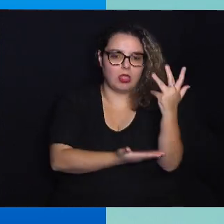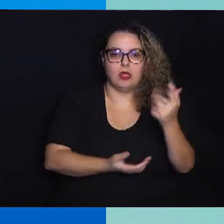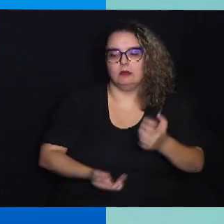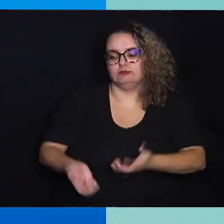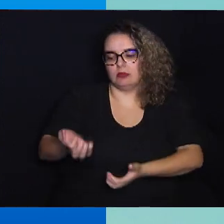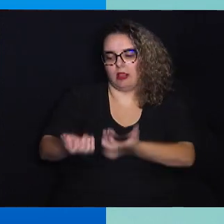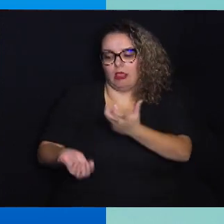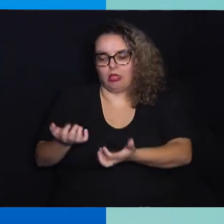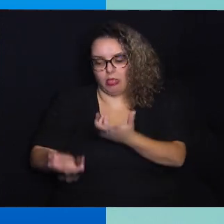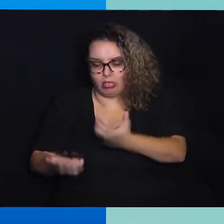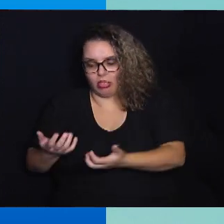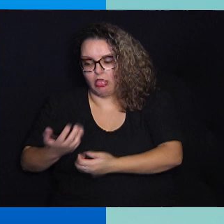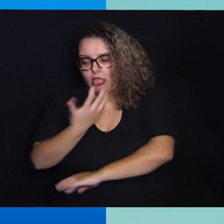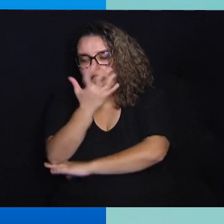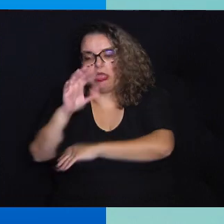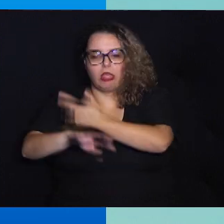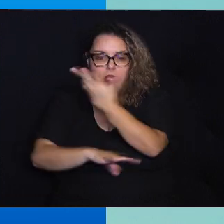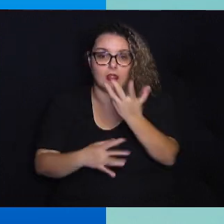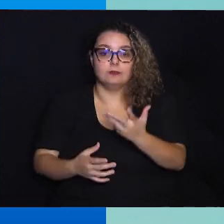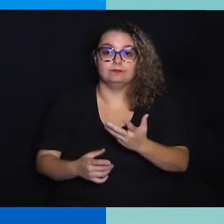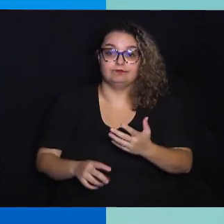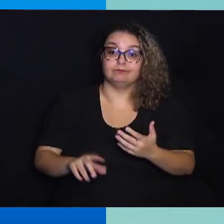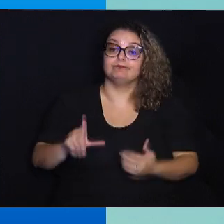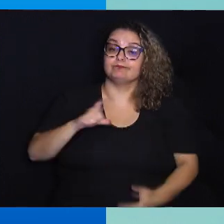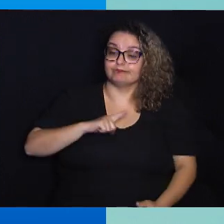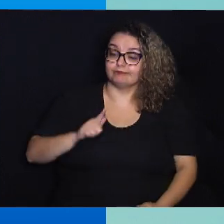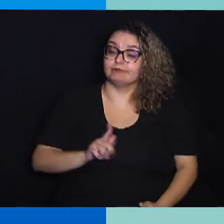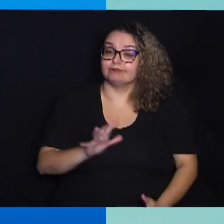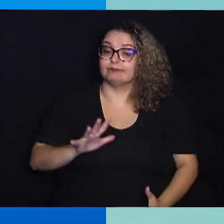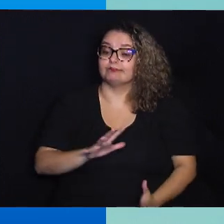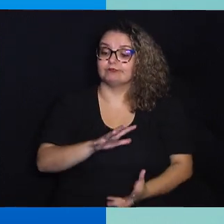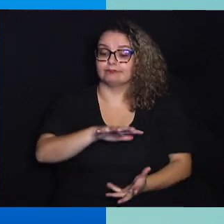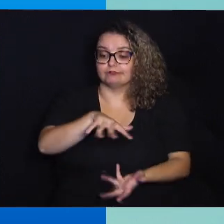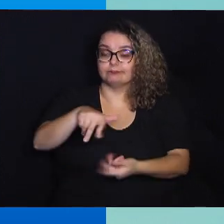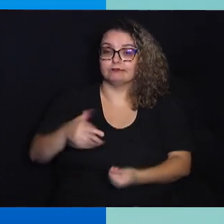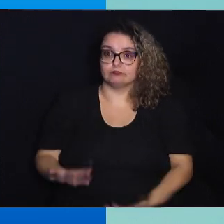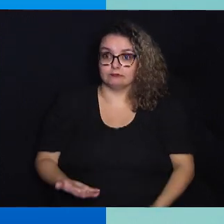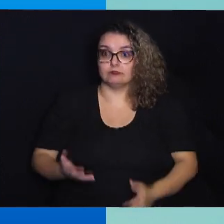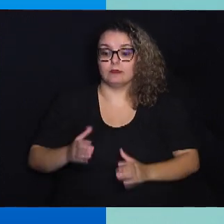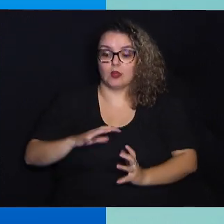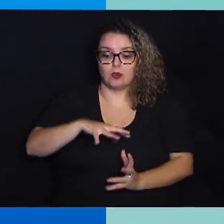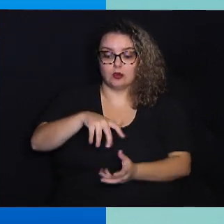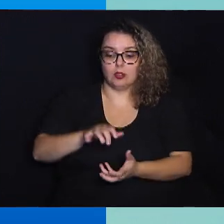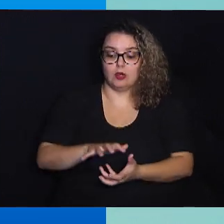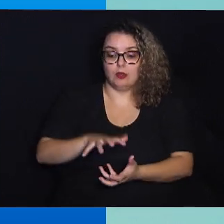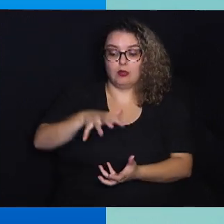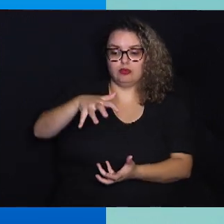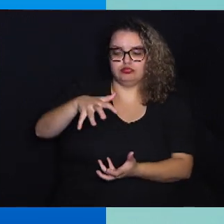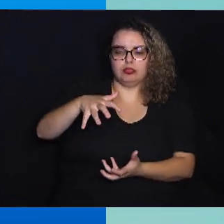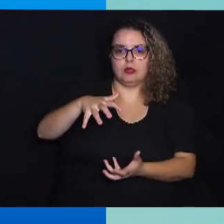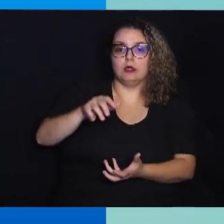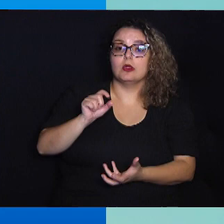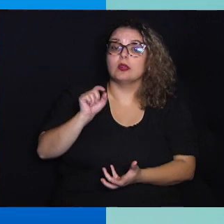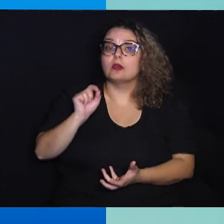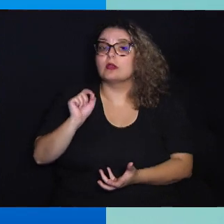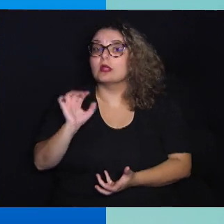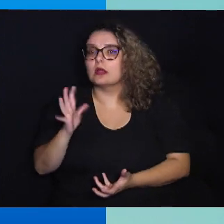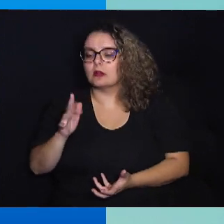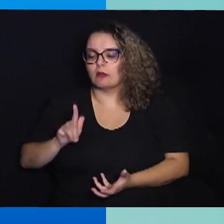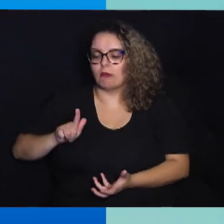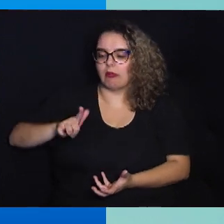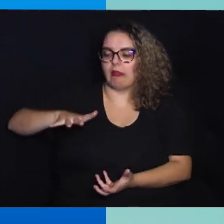com que nós tenhamos um aumento desse elemento na atmosfera, lá na alta atmosfera, né? Então, o